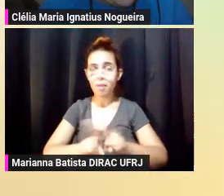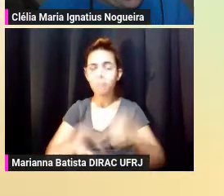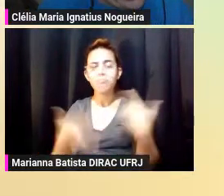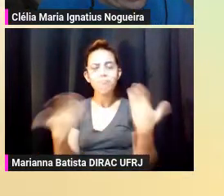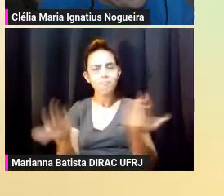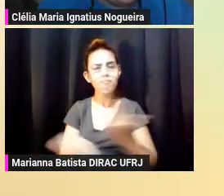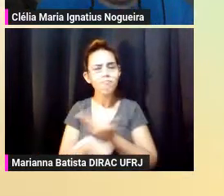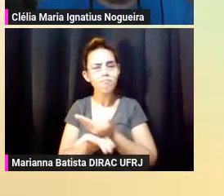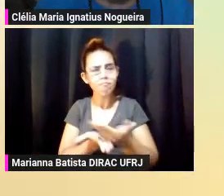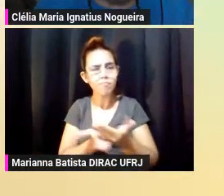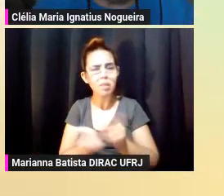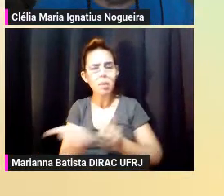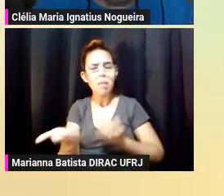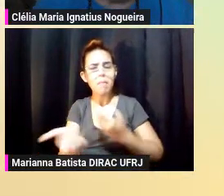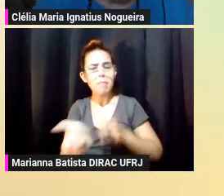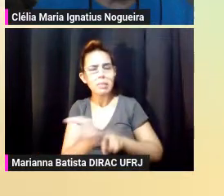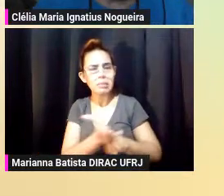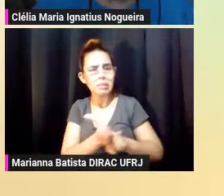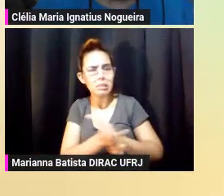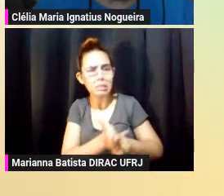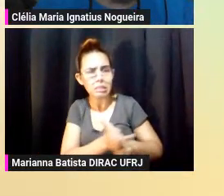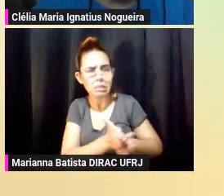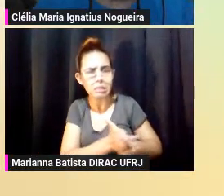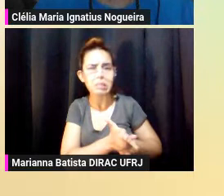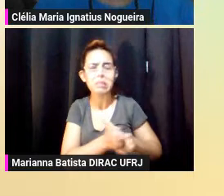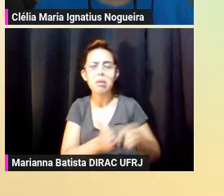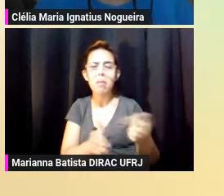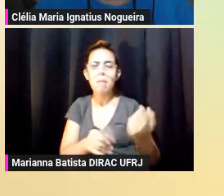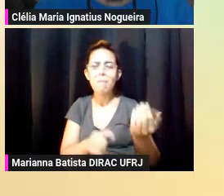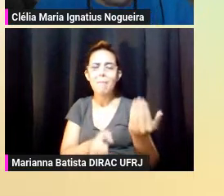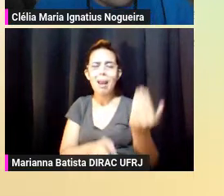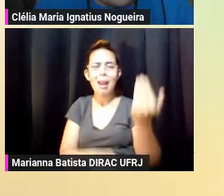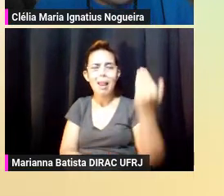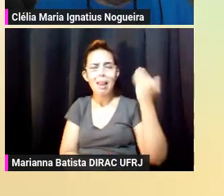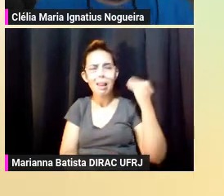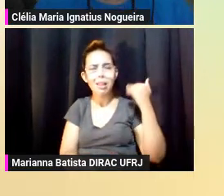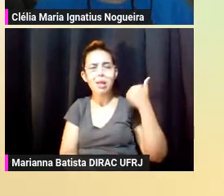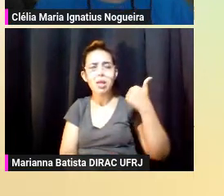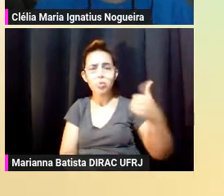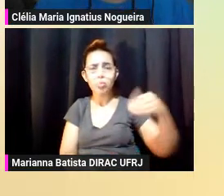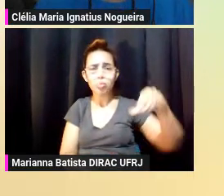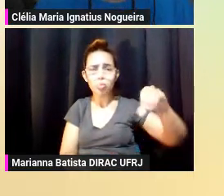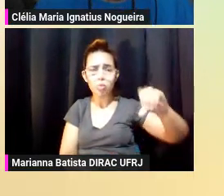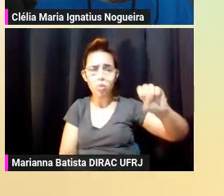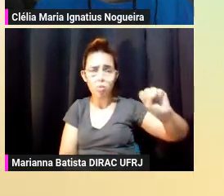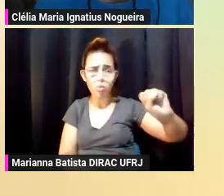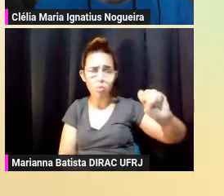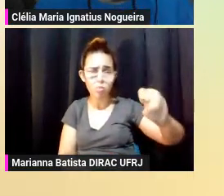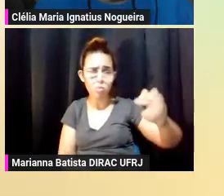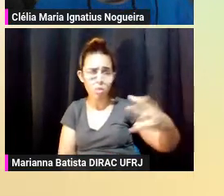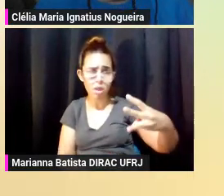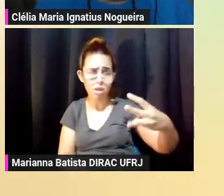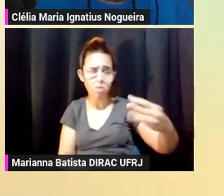já desde 1983, a primeira pesquisa com Edna,